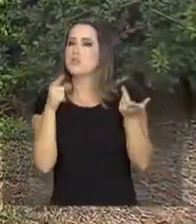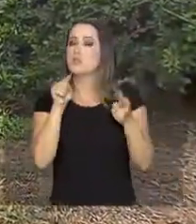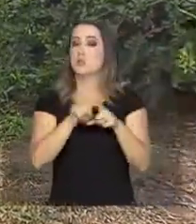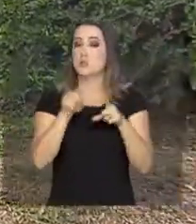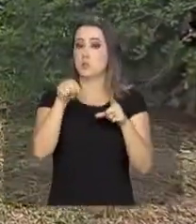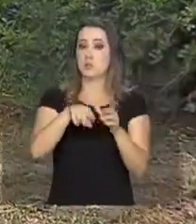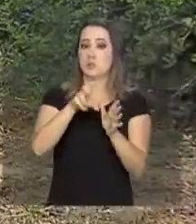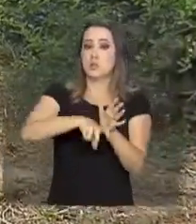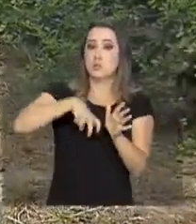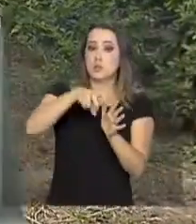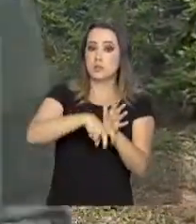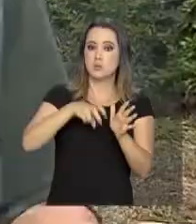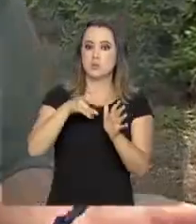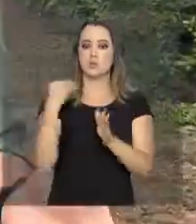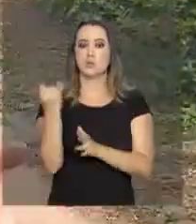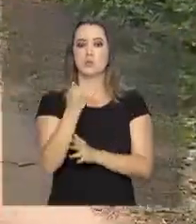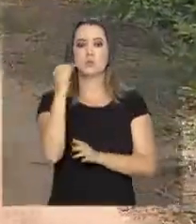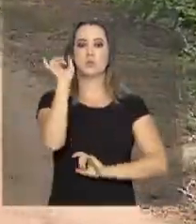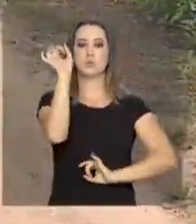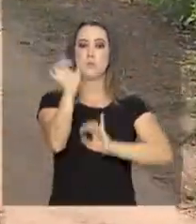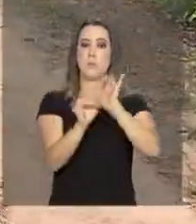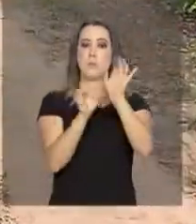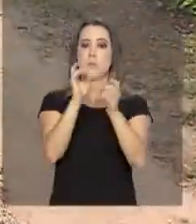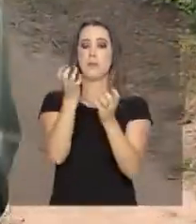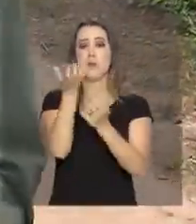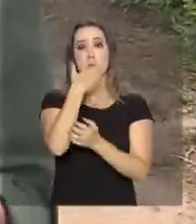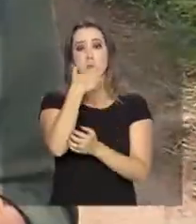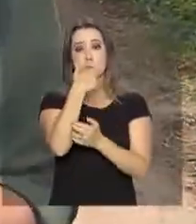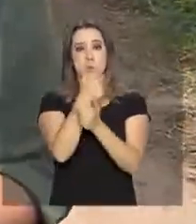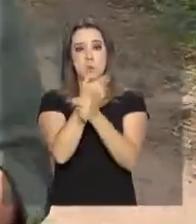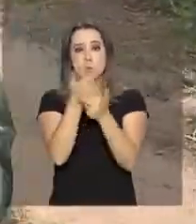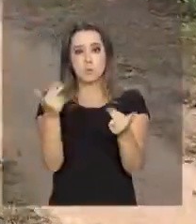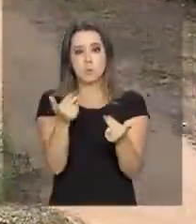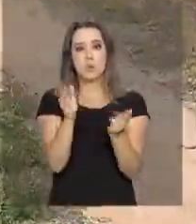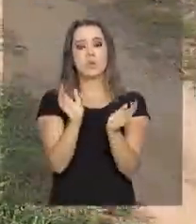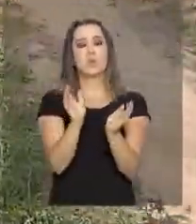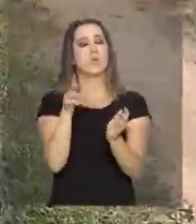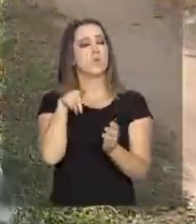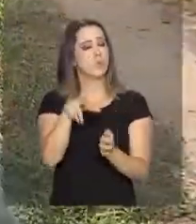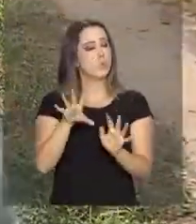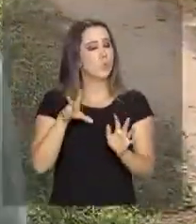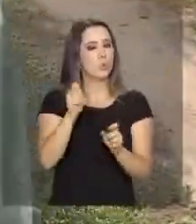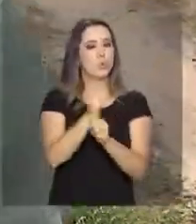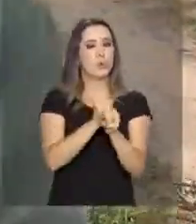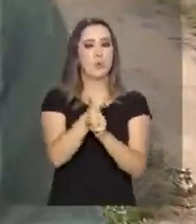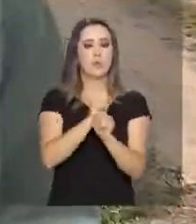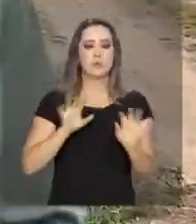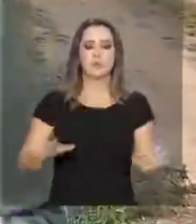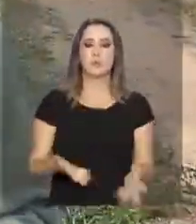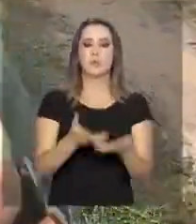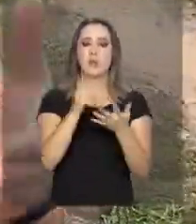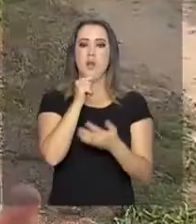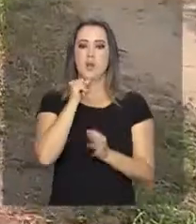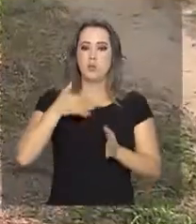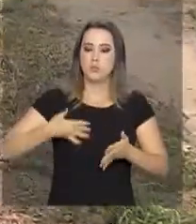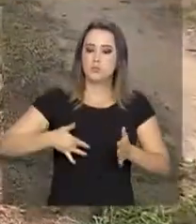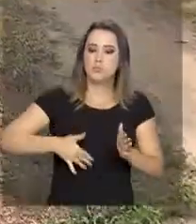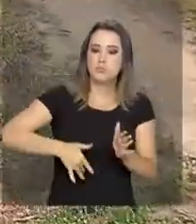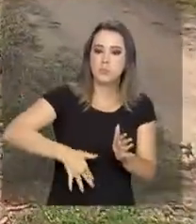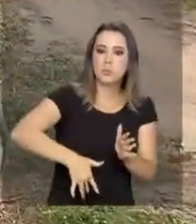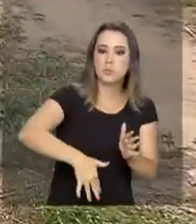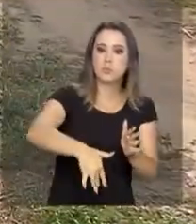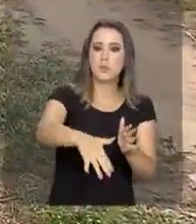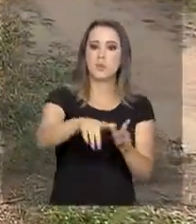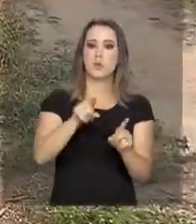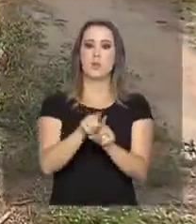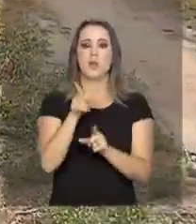produção agrícola, especialmente aí de frutas, durante todo o ano, impulsionada por essa rede de canais, adutoras e